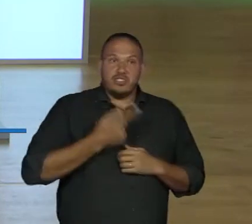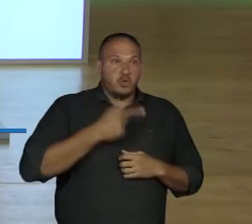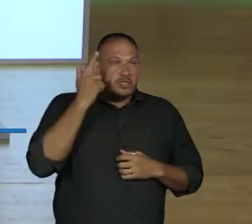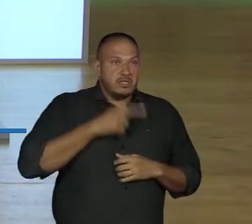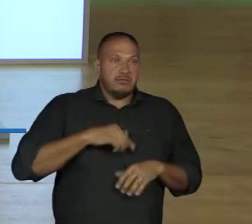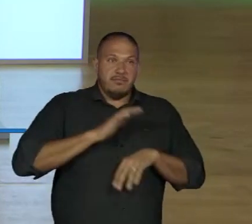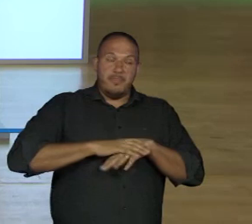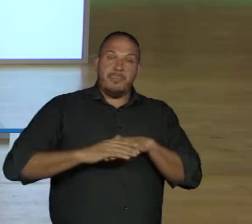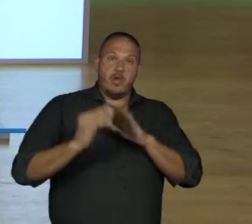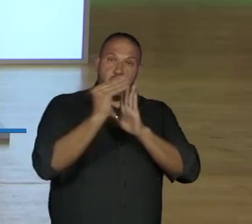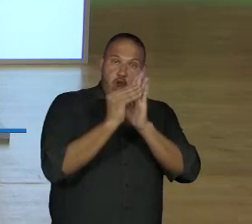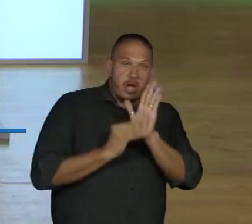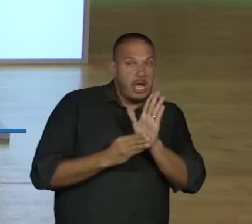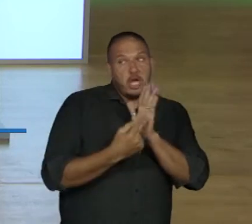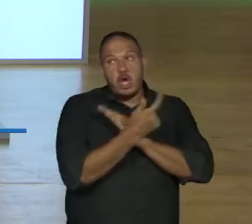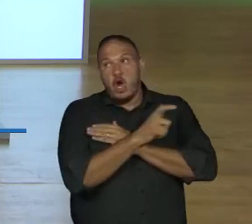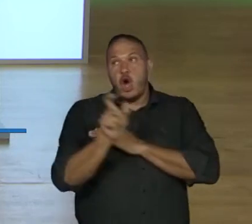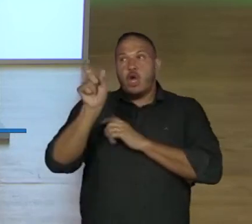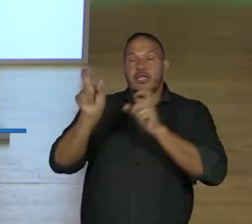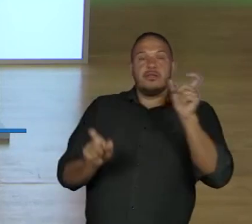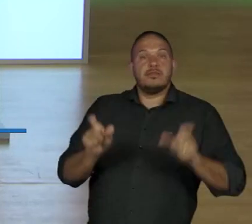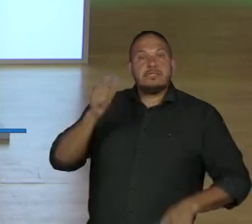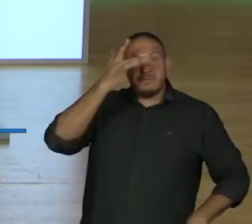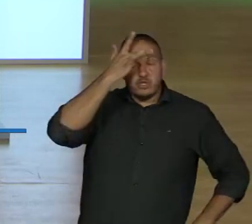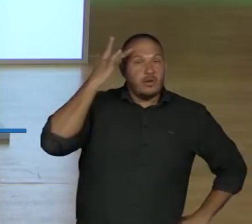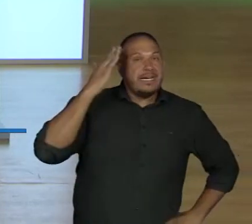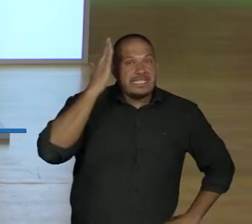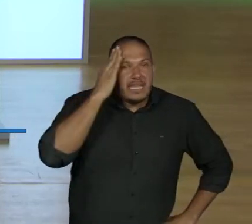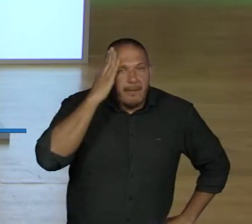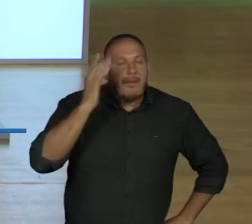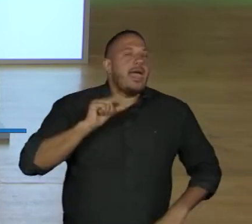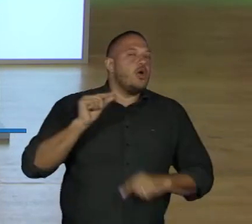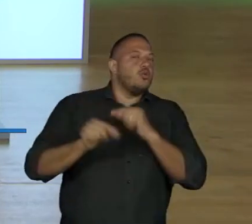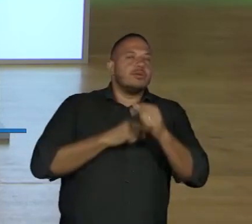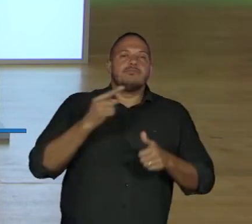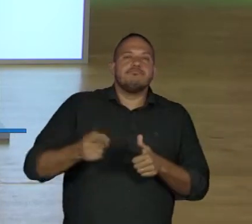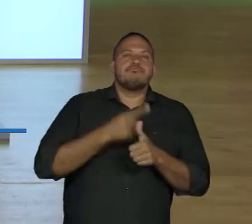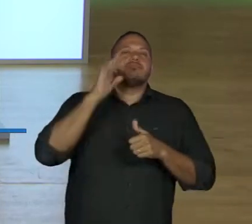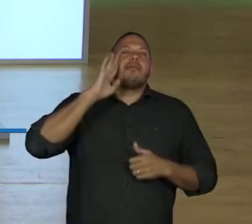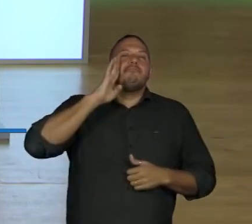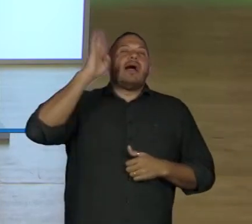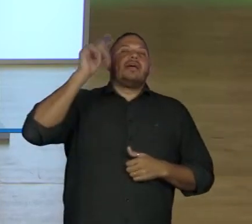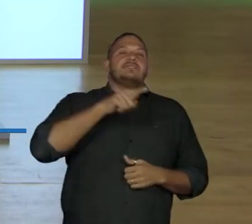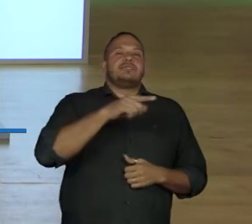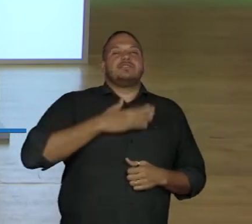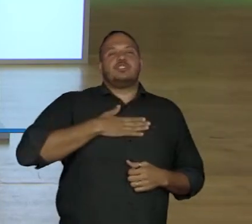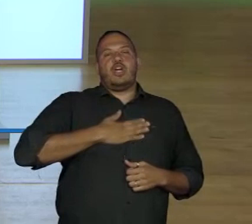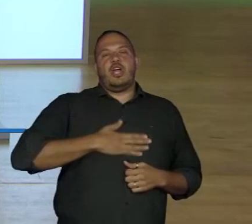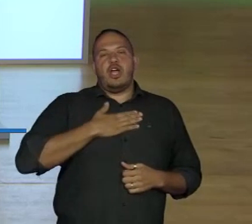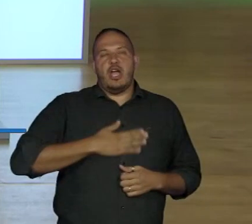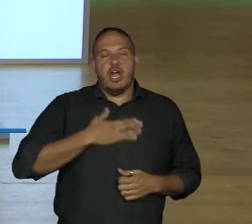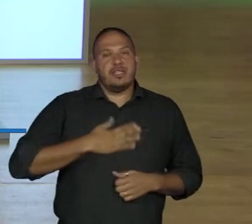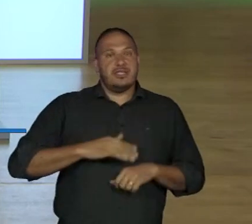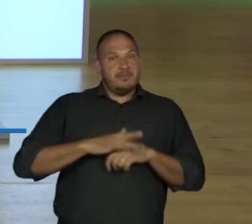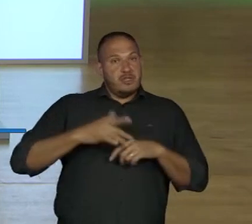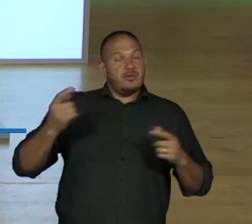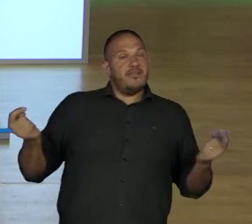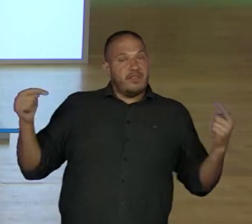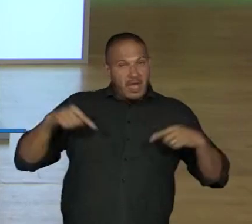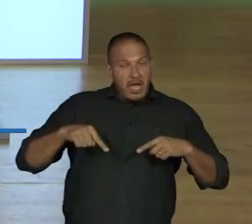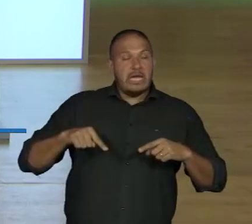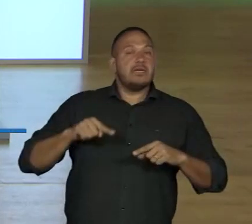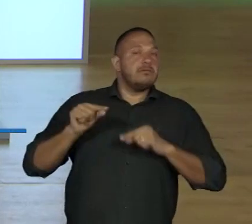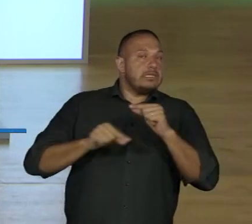e outras pessoas saberem... As preferências, os cadernos que eles mais gostam, né? Outras pessoas, quando passassem pelo corredor, iam saber o